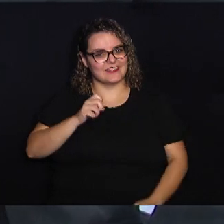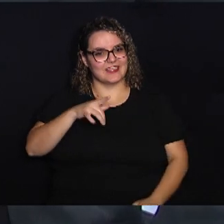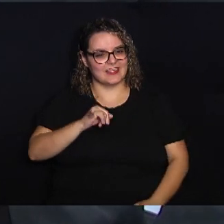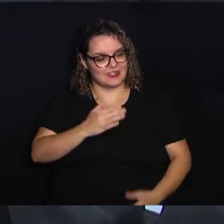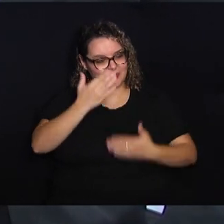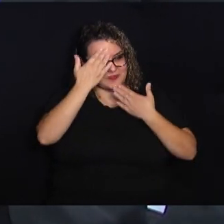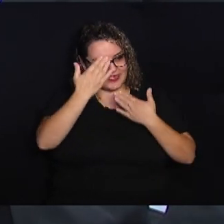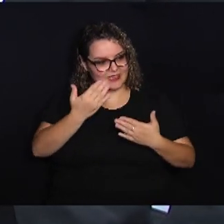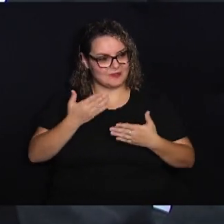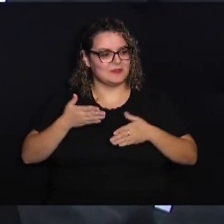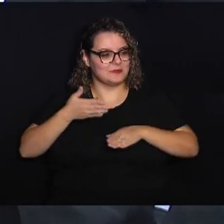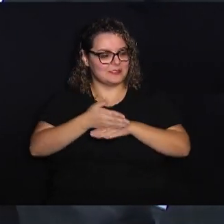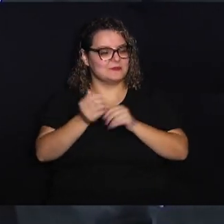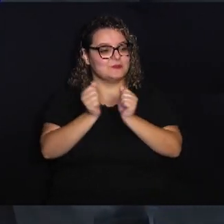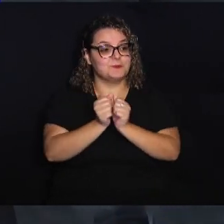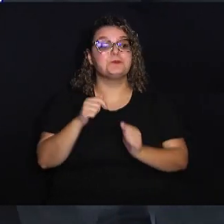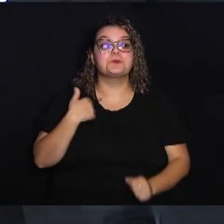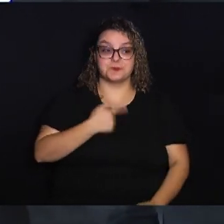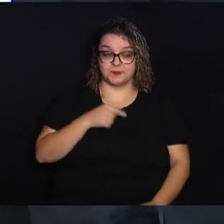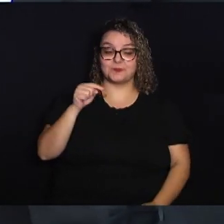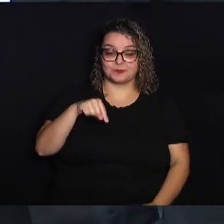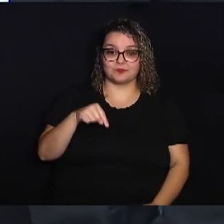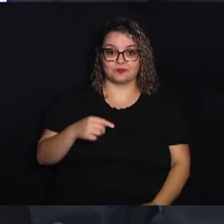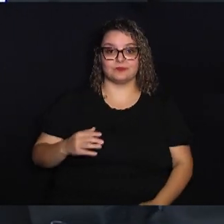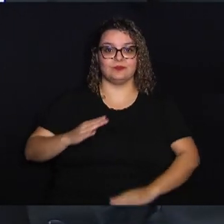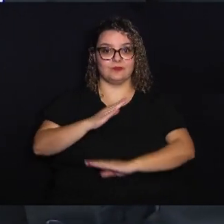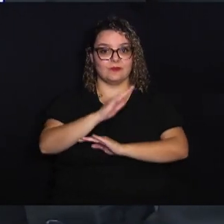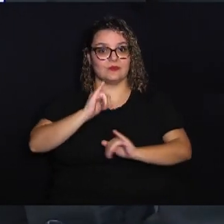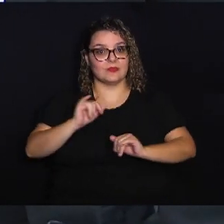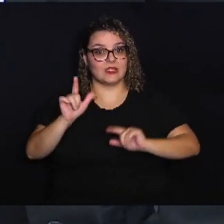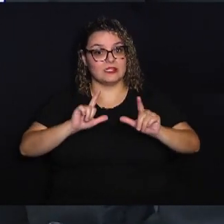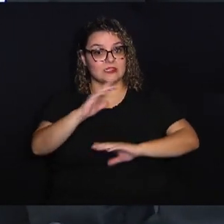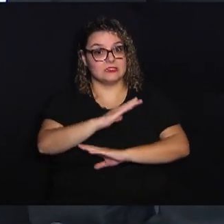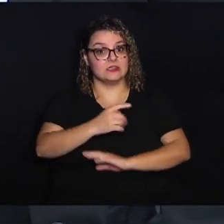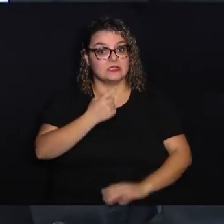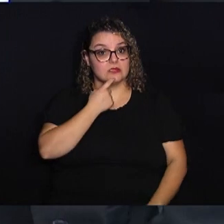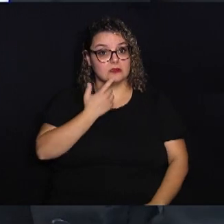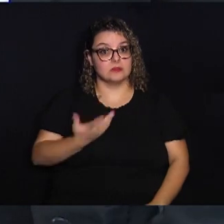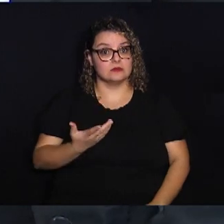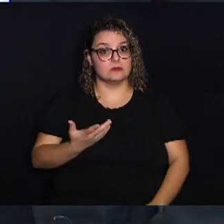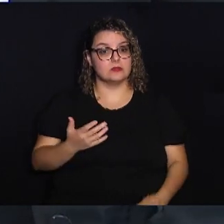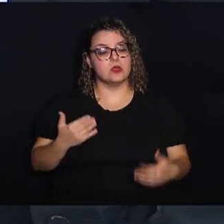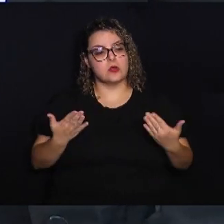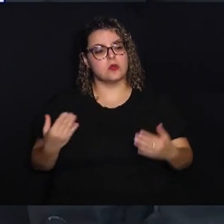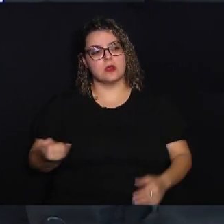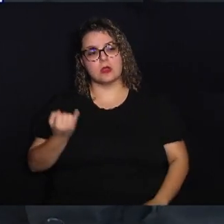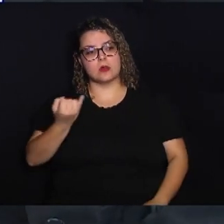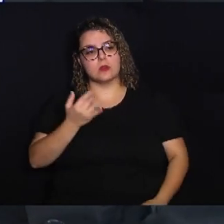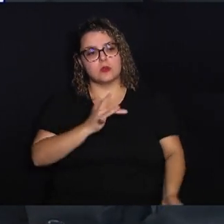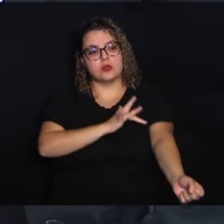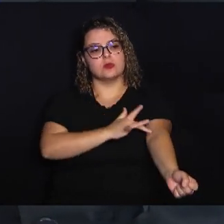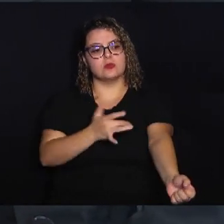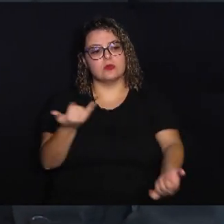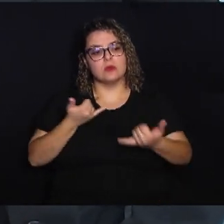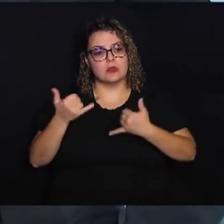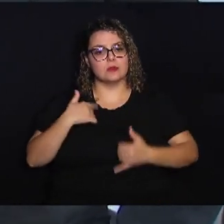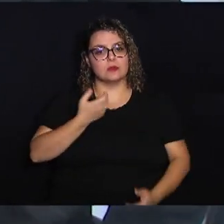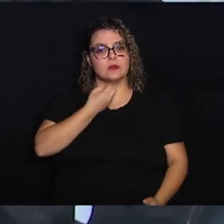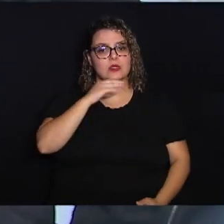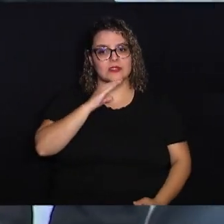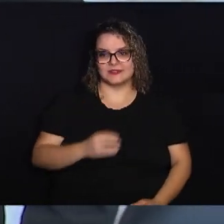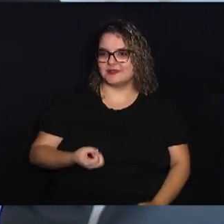pela sua participação com a gente aqui no Jornal da TV Câmara. E a importância de ser um doador. Fala pra gente. Boa